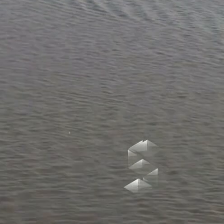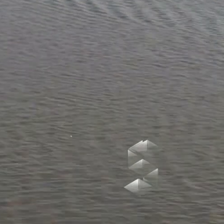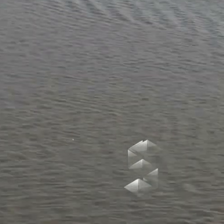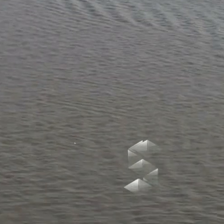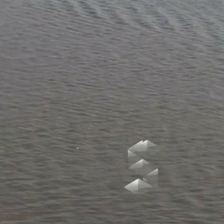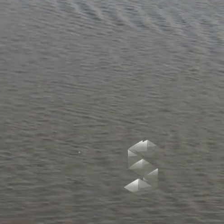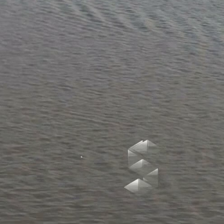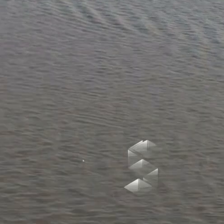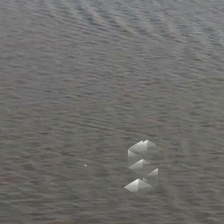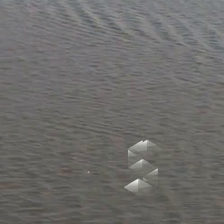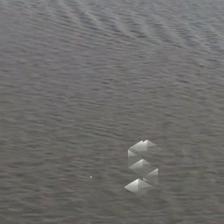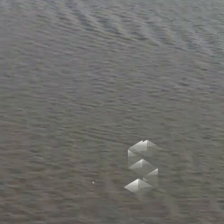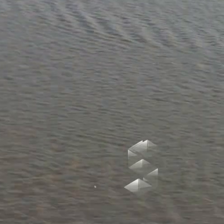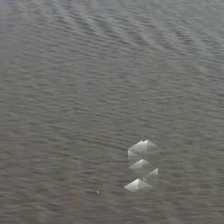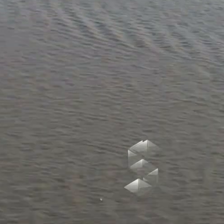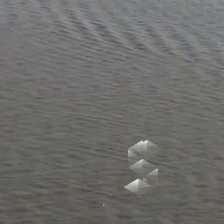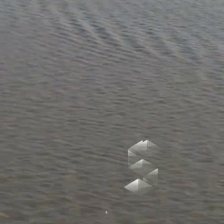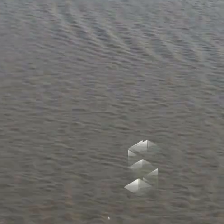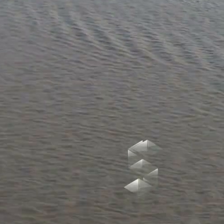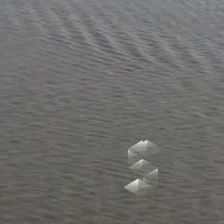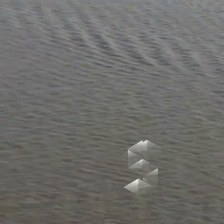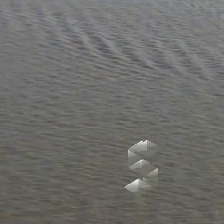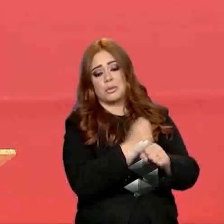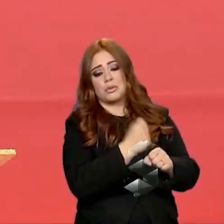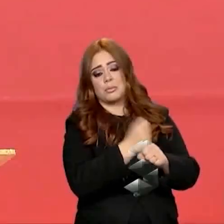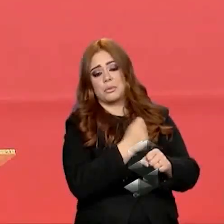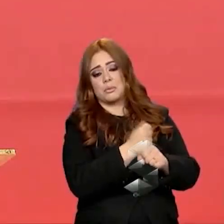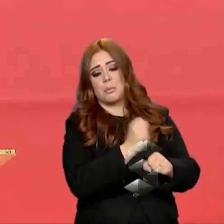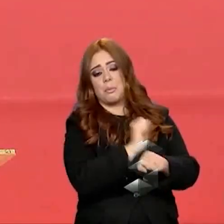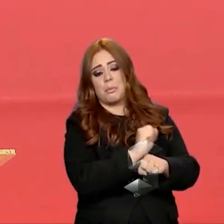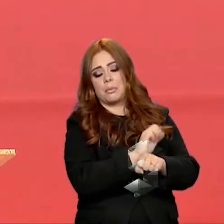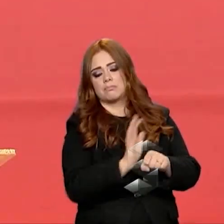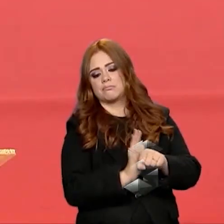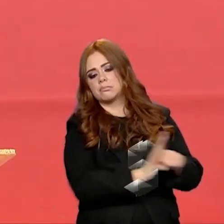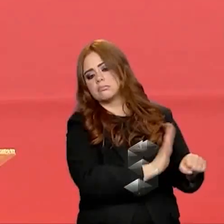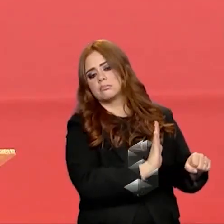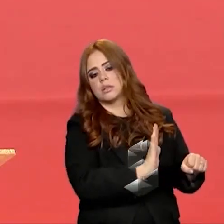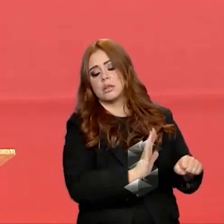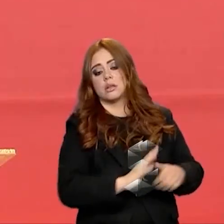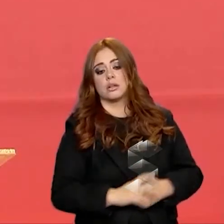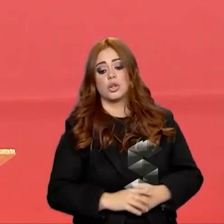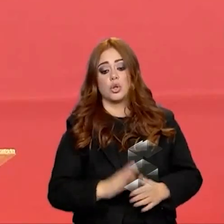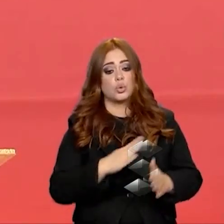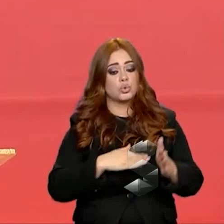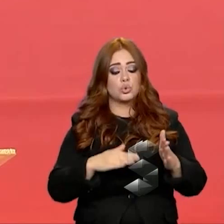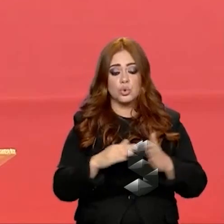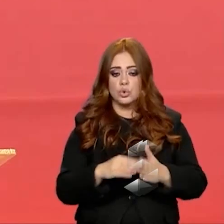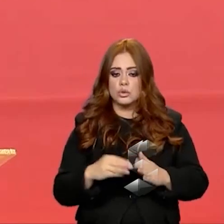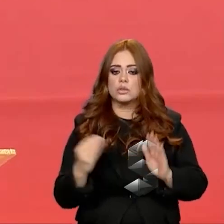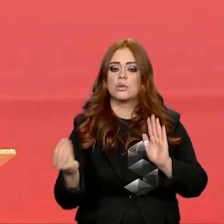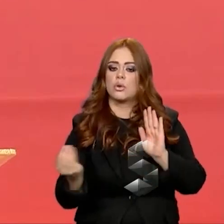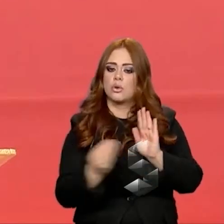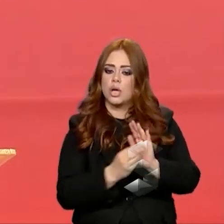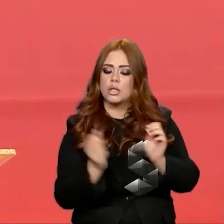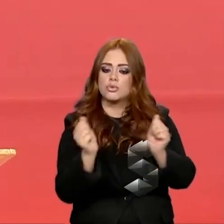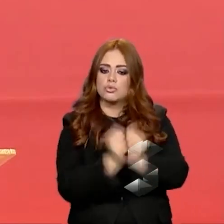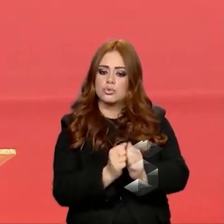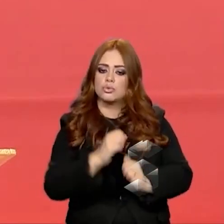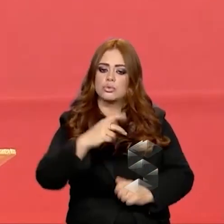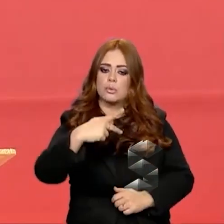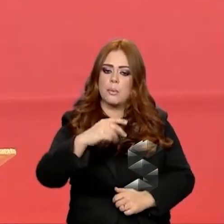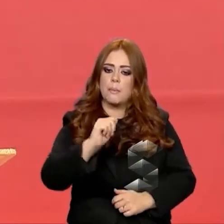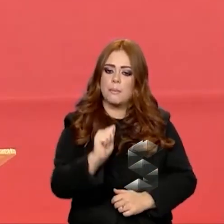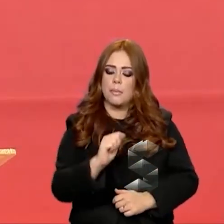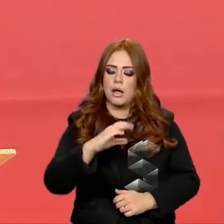a construção da ponte binacional Brasil-Bolívia. Todas elas foram inclusas no PAC para que